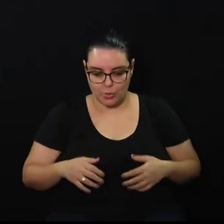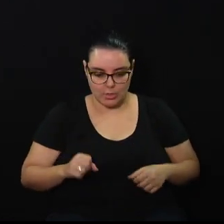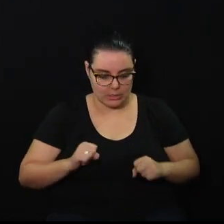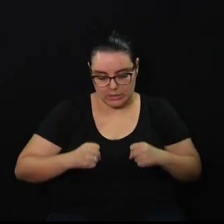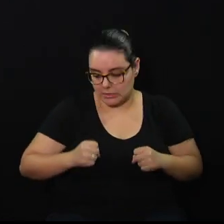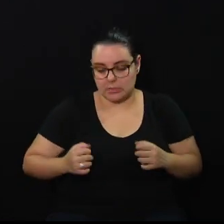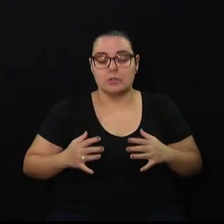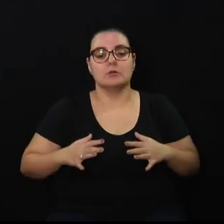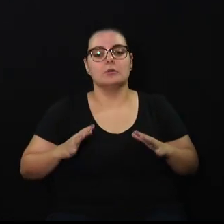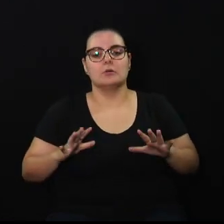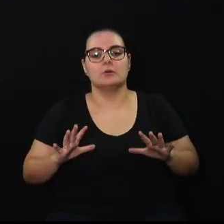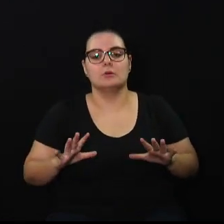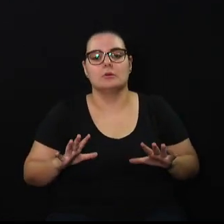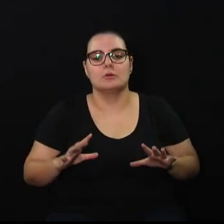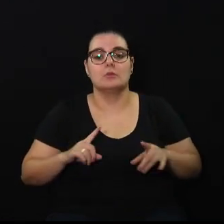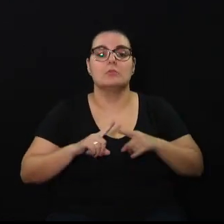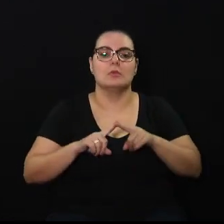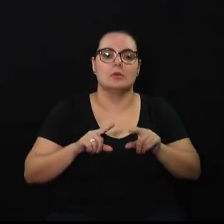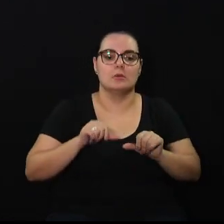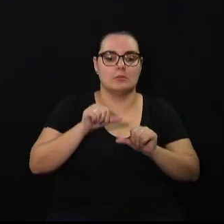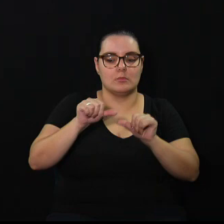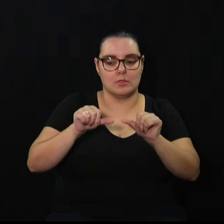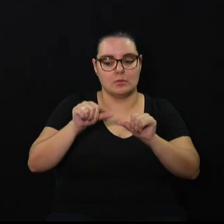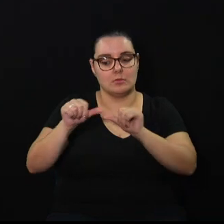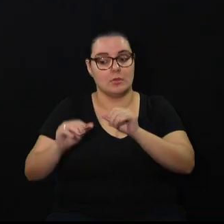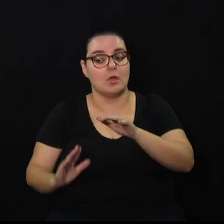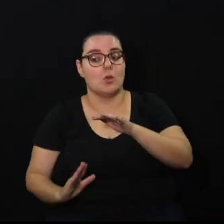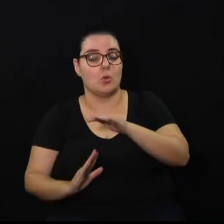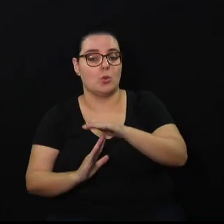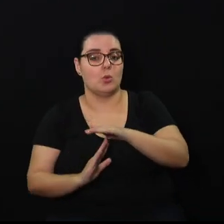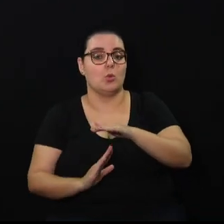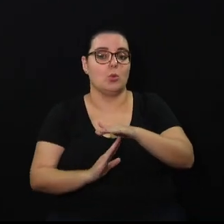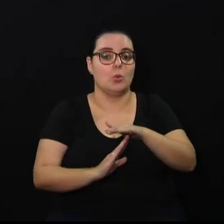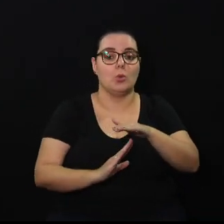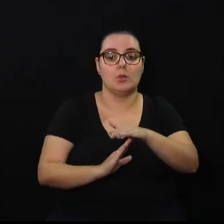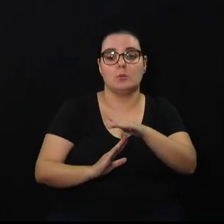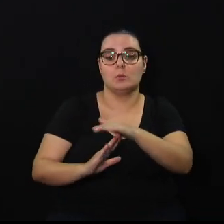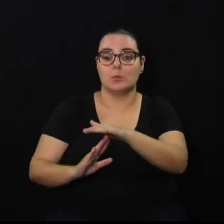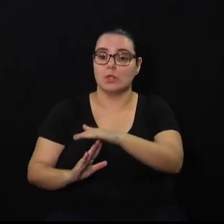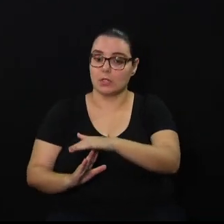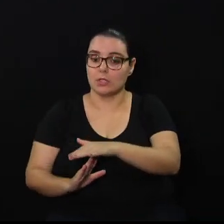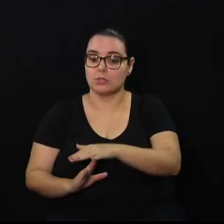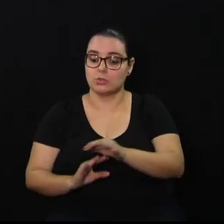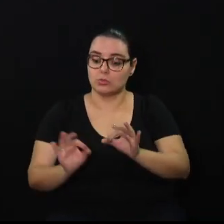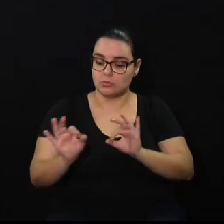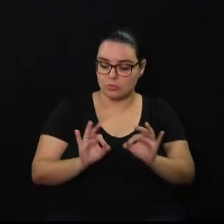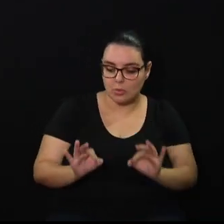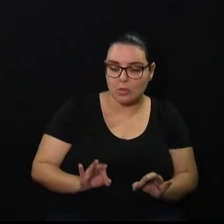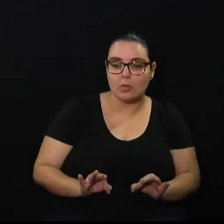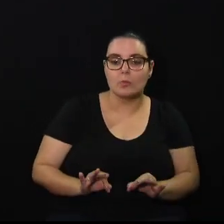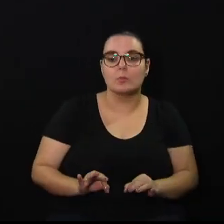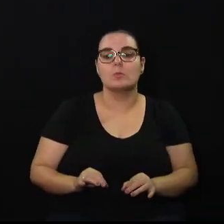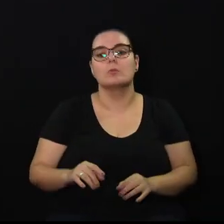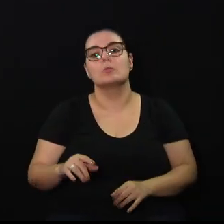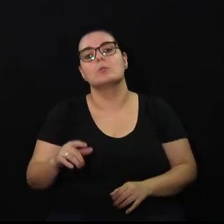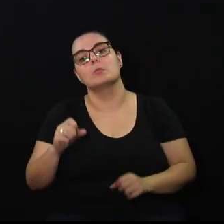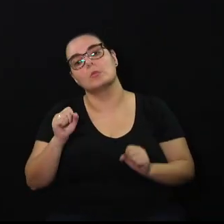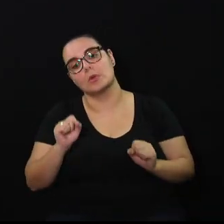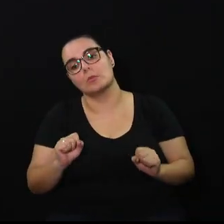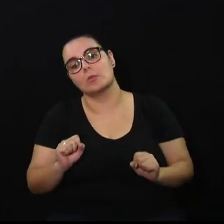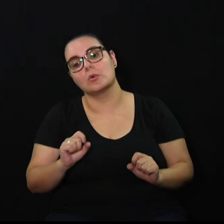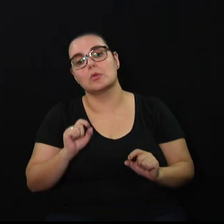gostam mas tudo a gente precisa saber o limite até onde conseguir se organizar para a gente poder a